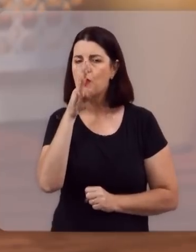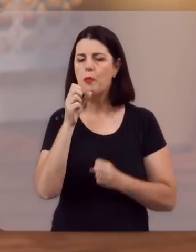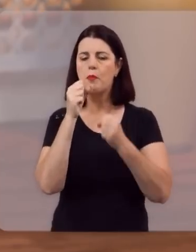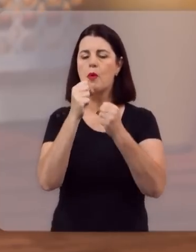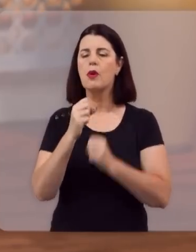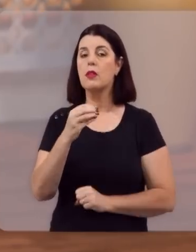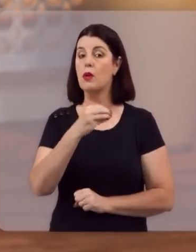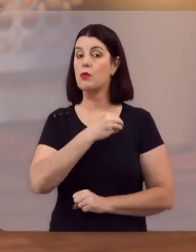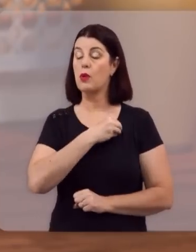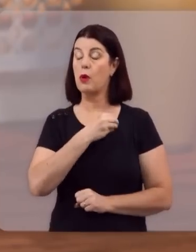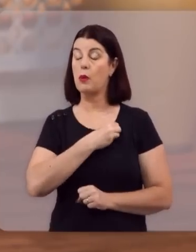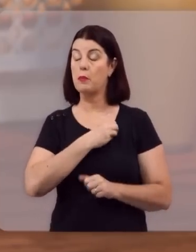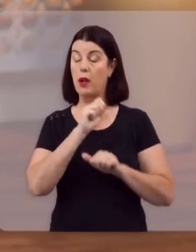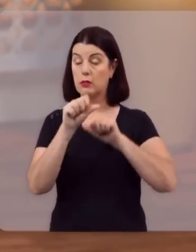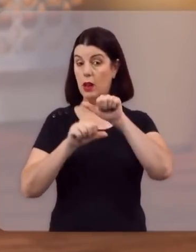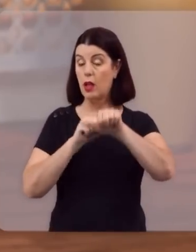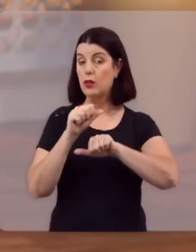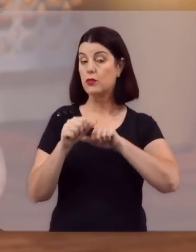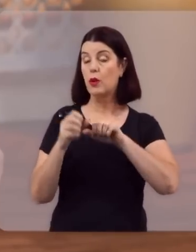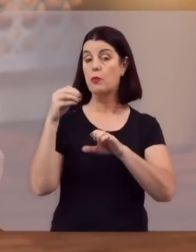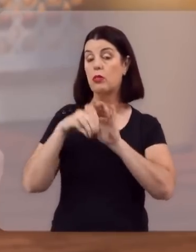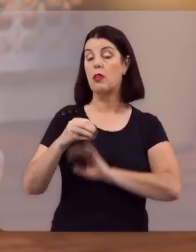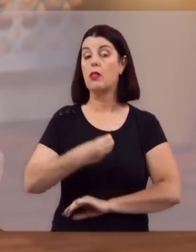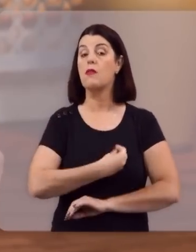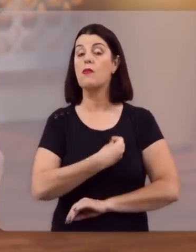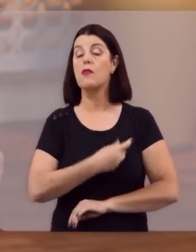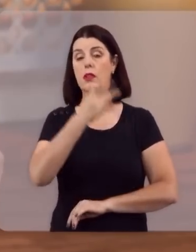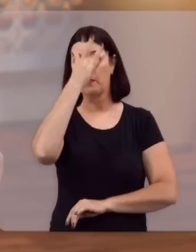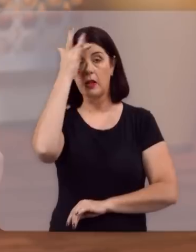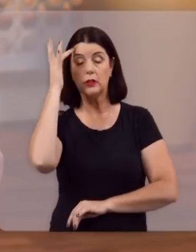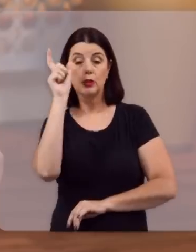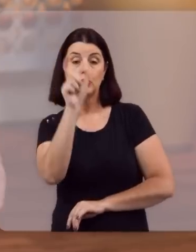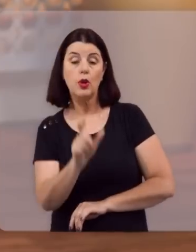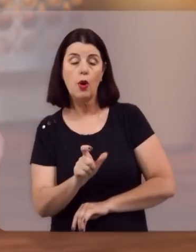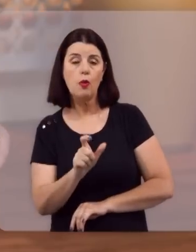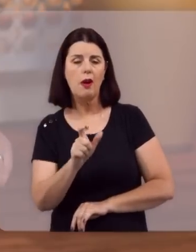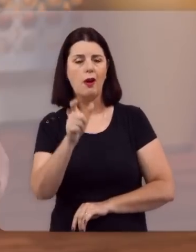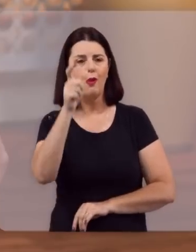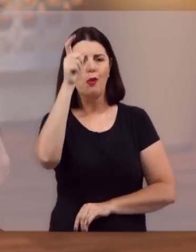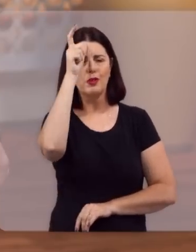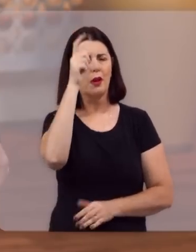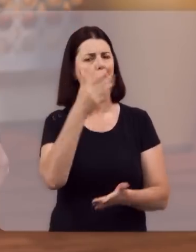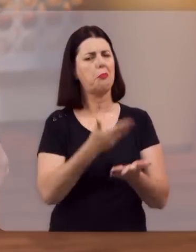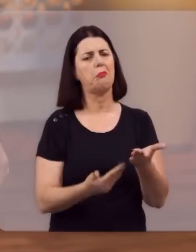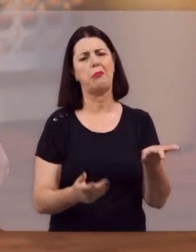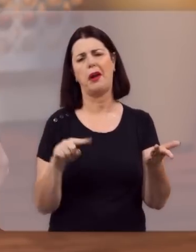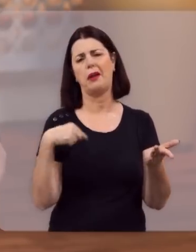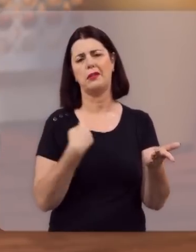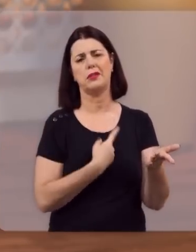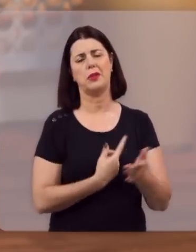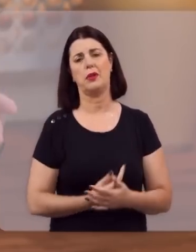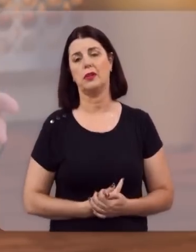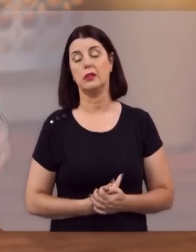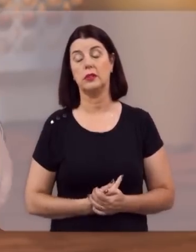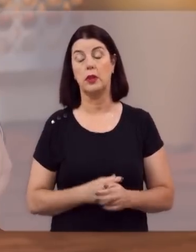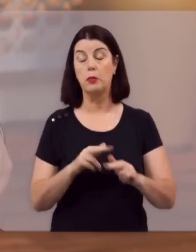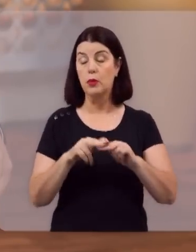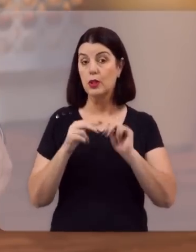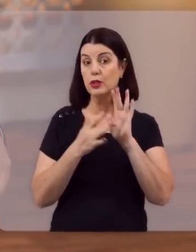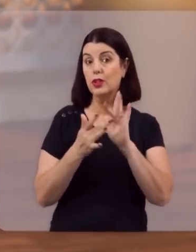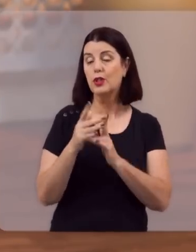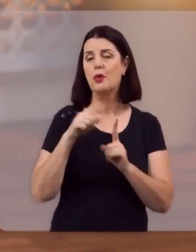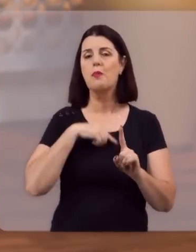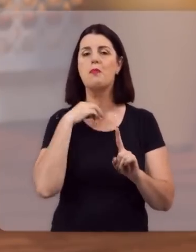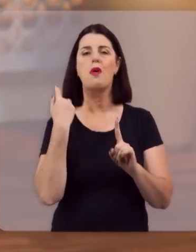que o pecado gerou na vida das pessoas, Satanás fica desempregado em relação a nós. E foi o que Jesus fez na